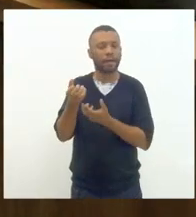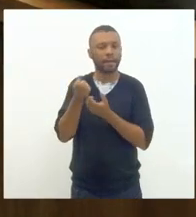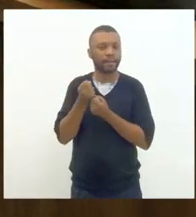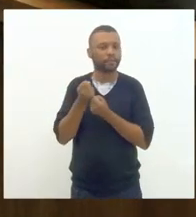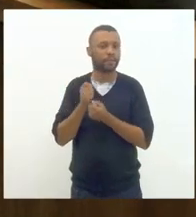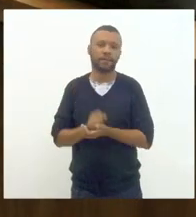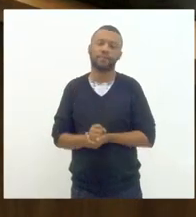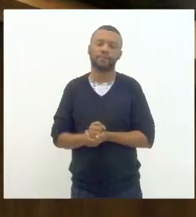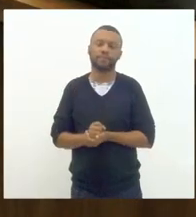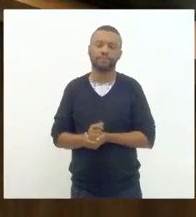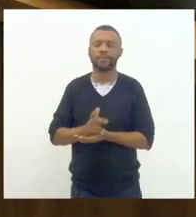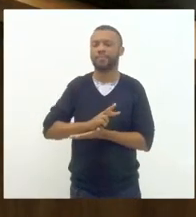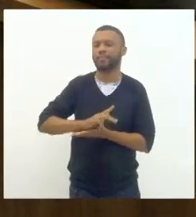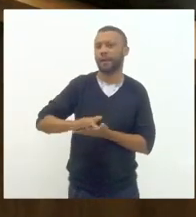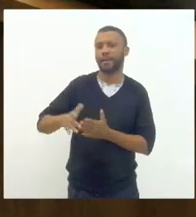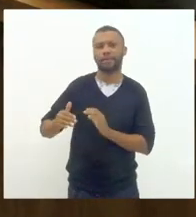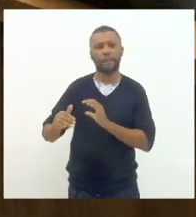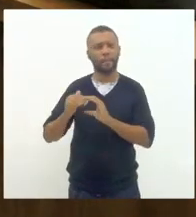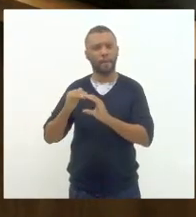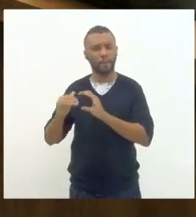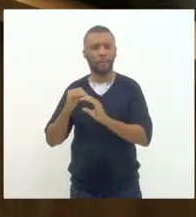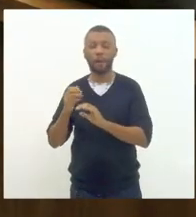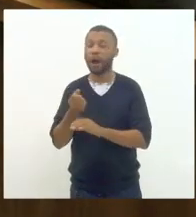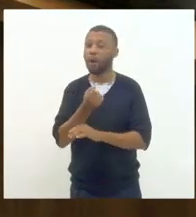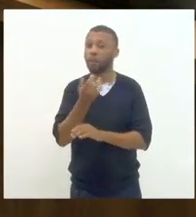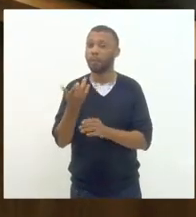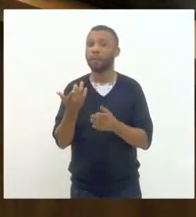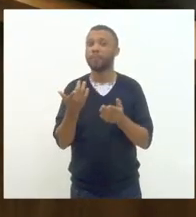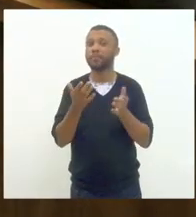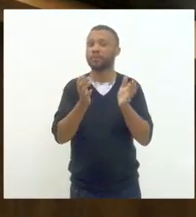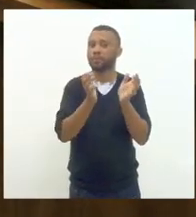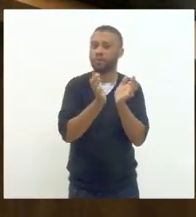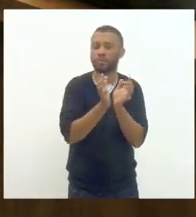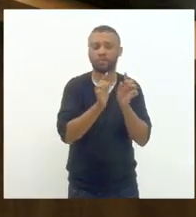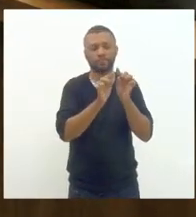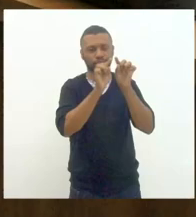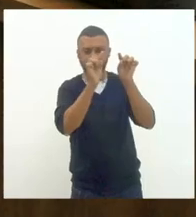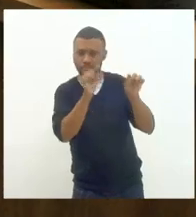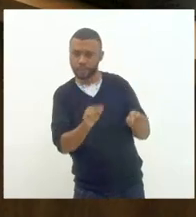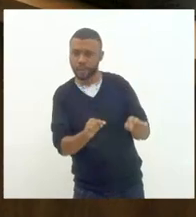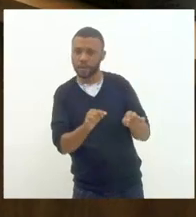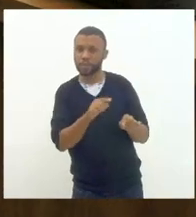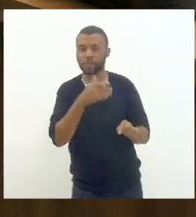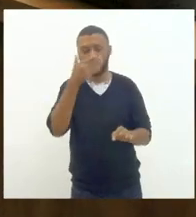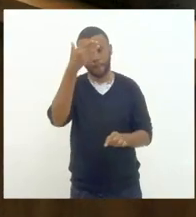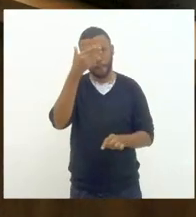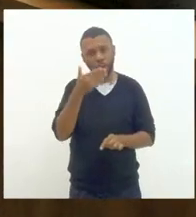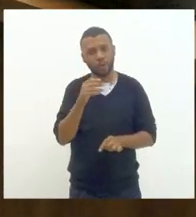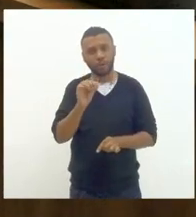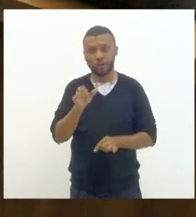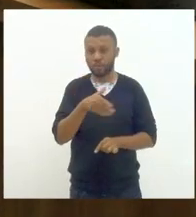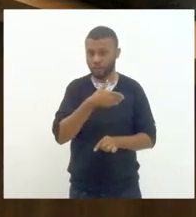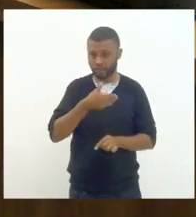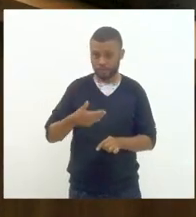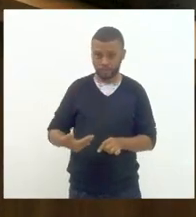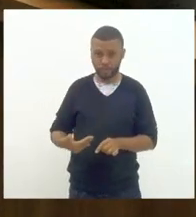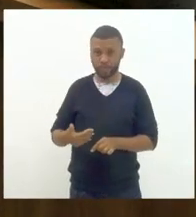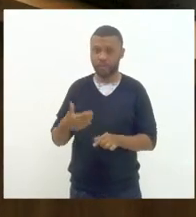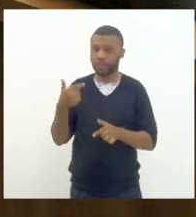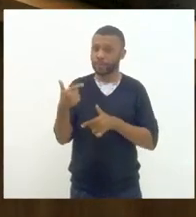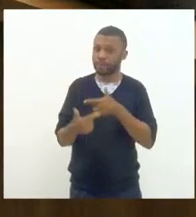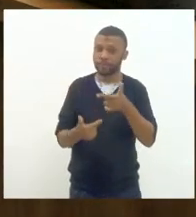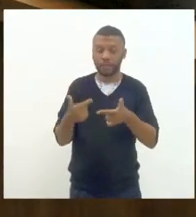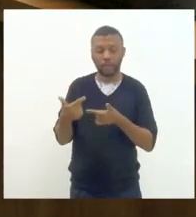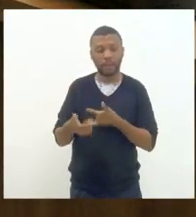mensagens chegaram para algumas categorias, o que demonstra que o governador não